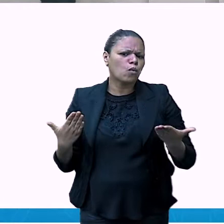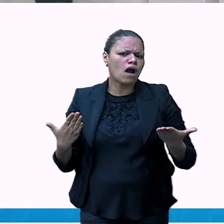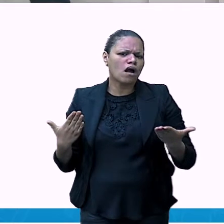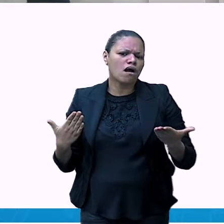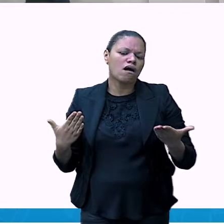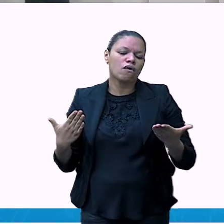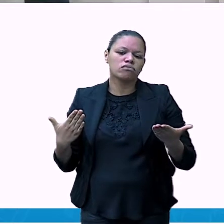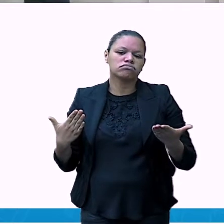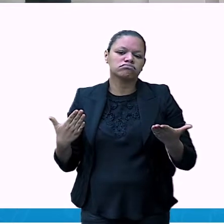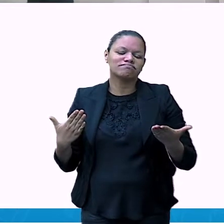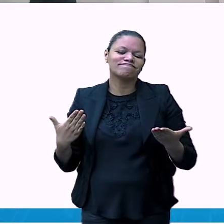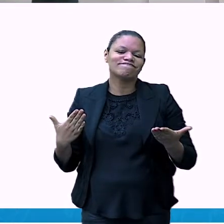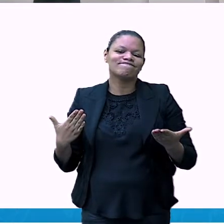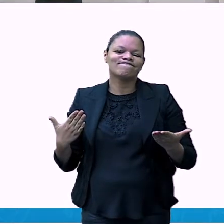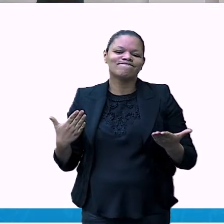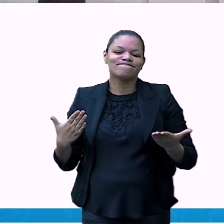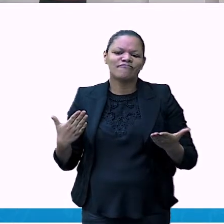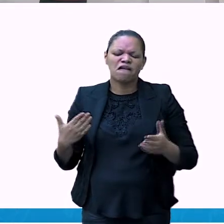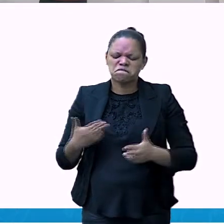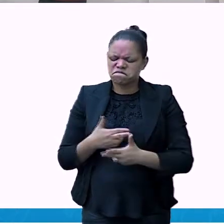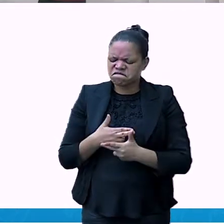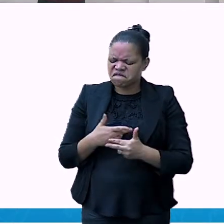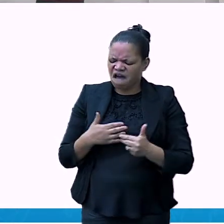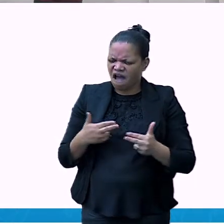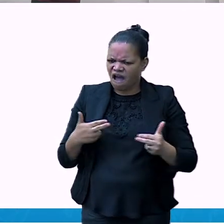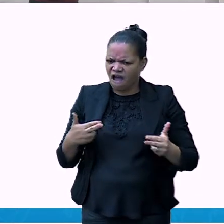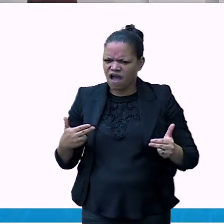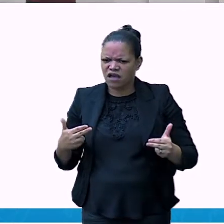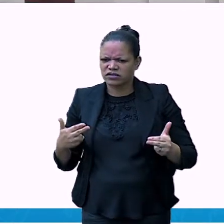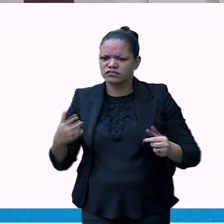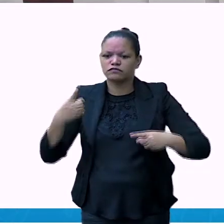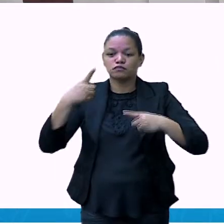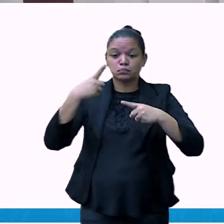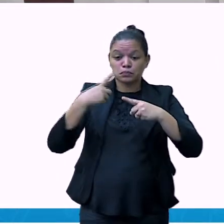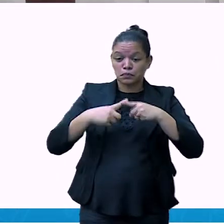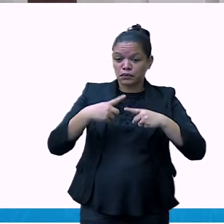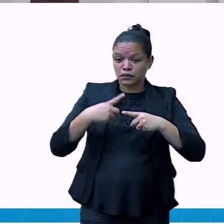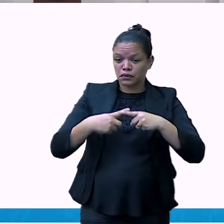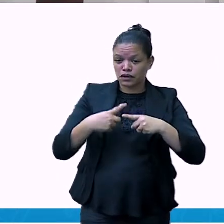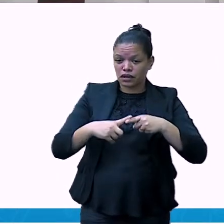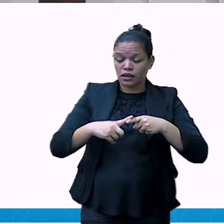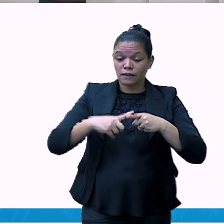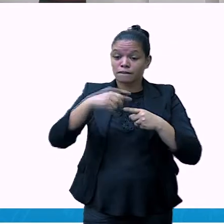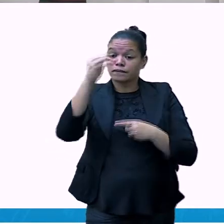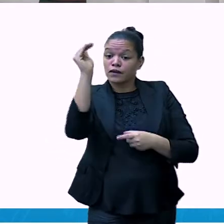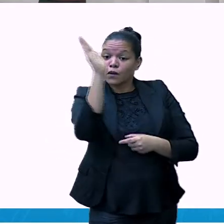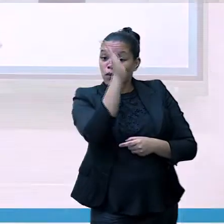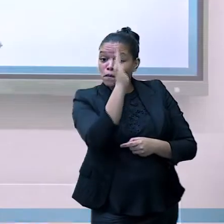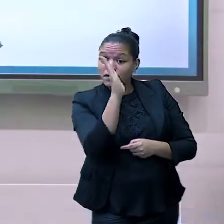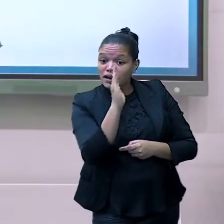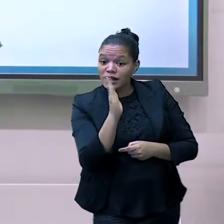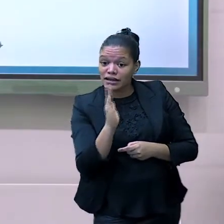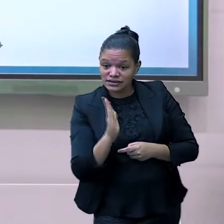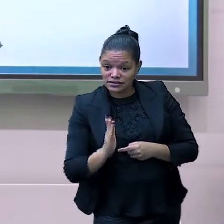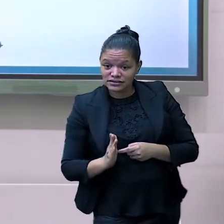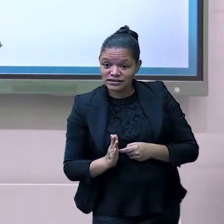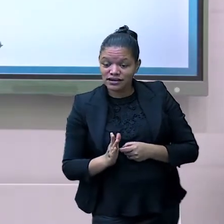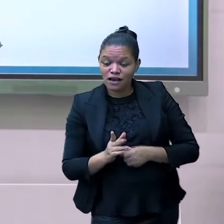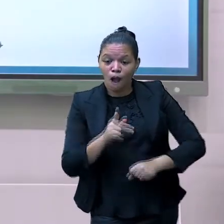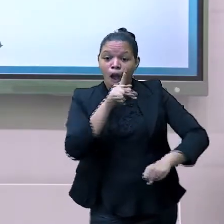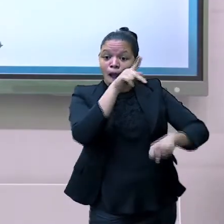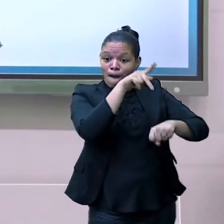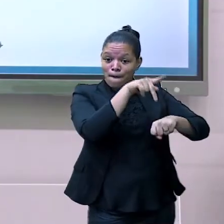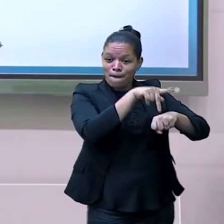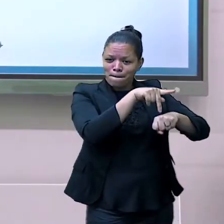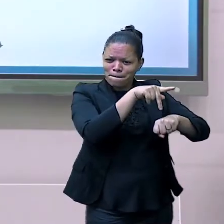São inúmeros. O Brasil, como eu já disse, nós falamos nas nossas aulas, ele é um potencializador